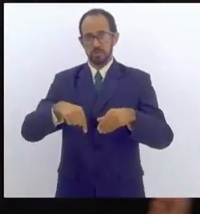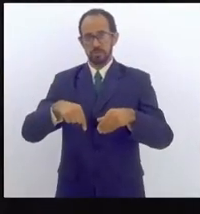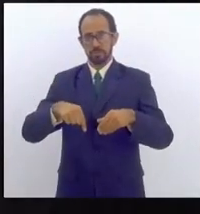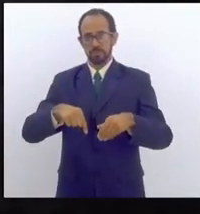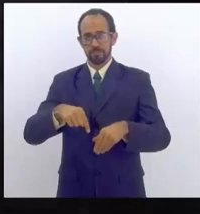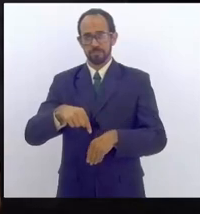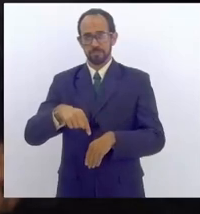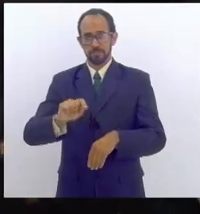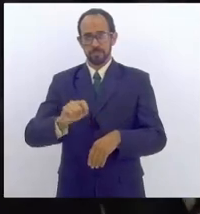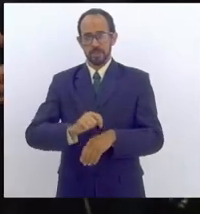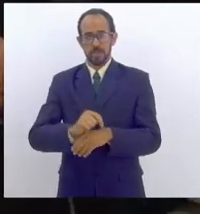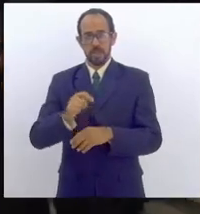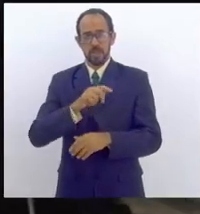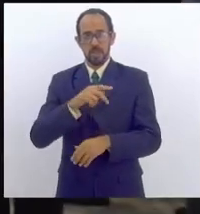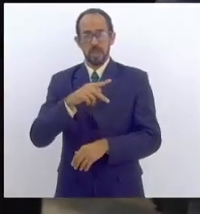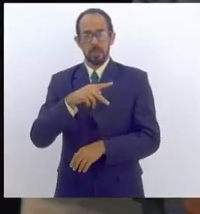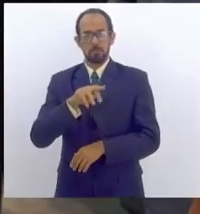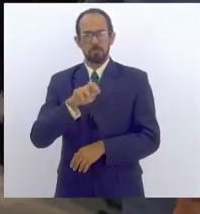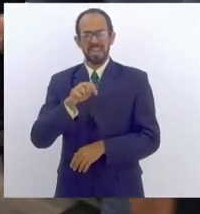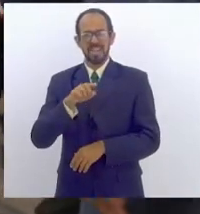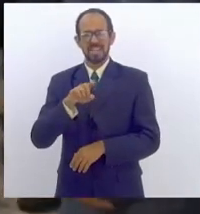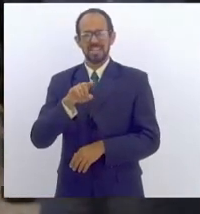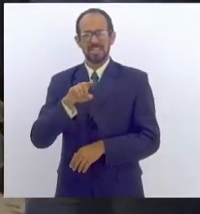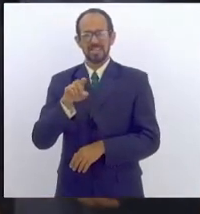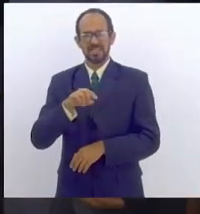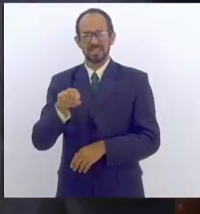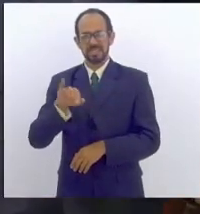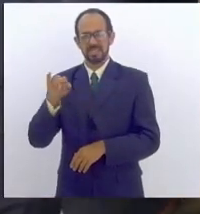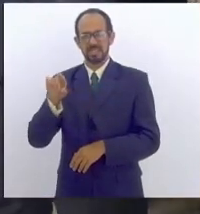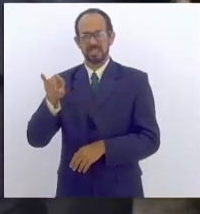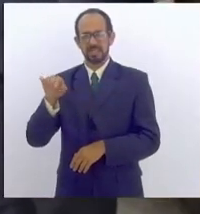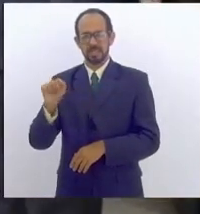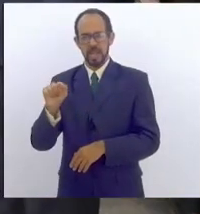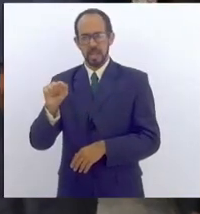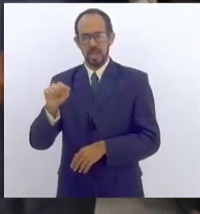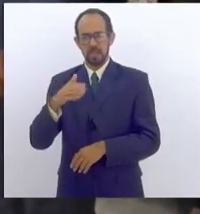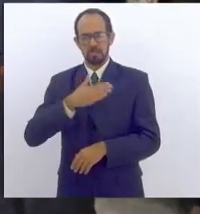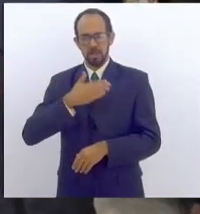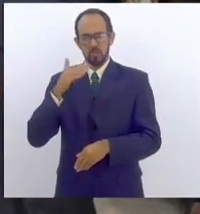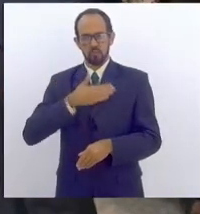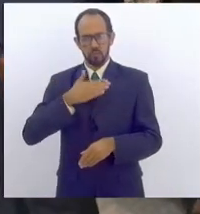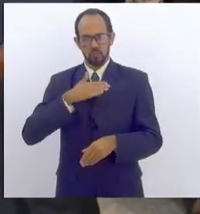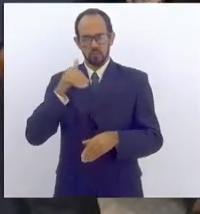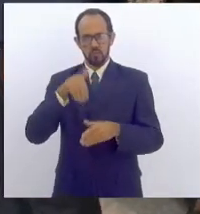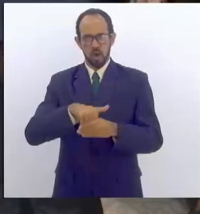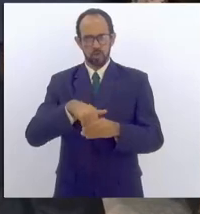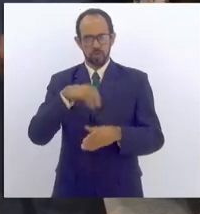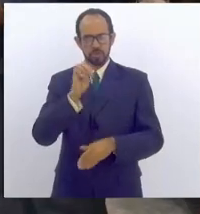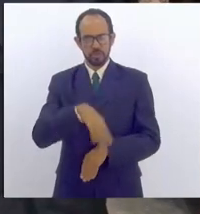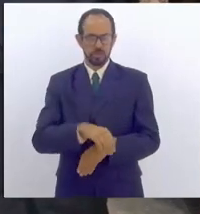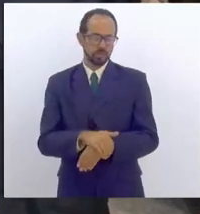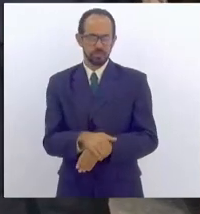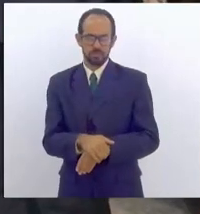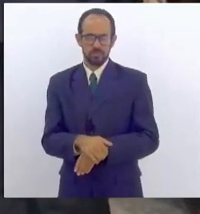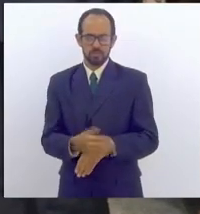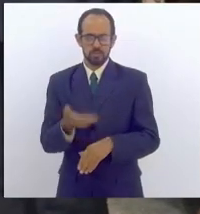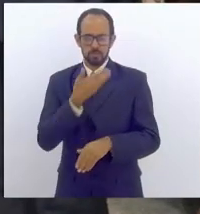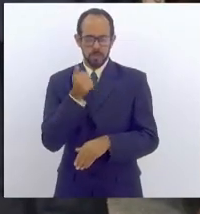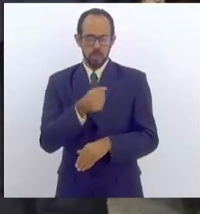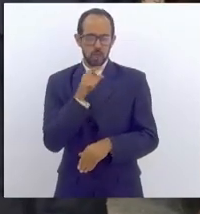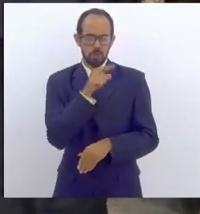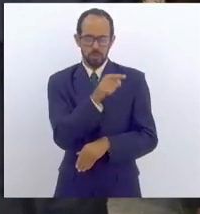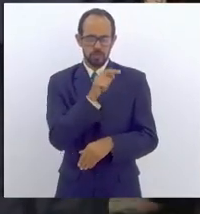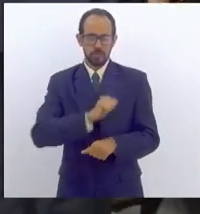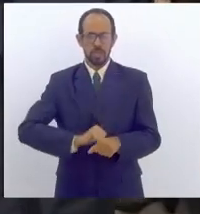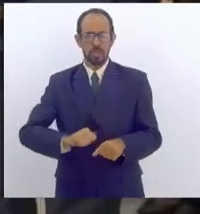voto é sim, presida. Meu voto é sim. Deputado. Desejo tudo de melhor para você, que você faça o melhor trabalho possível pelo Estado,